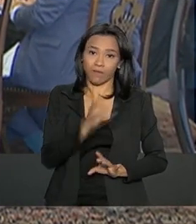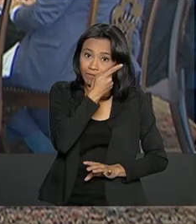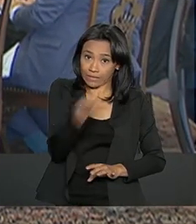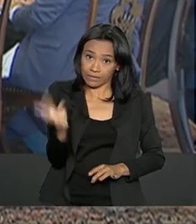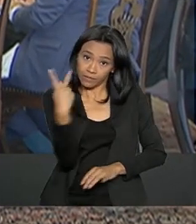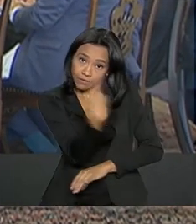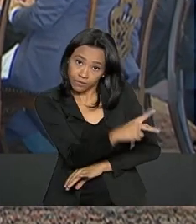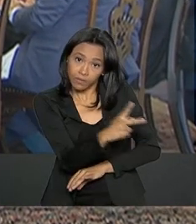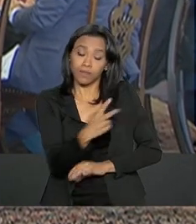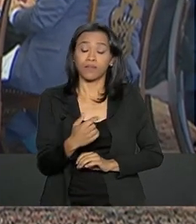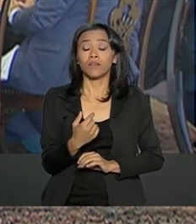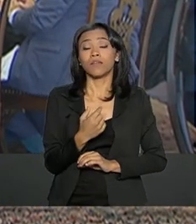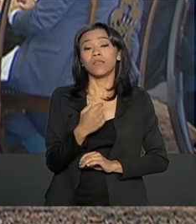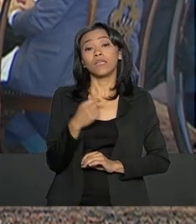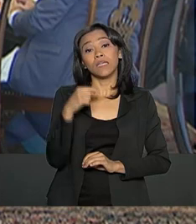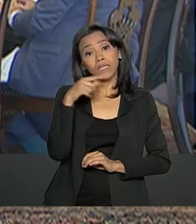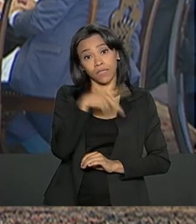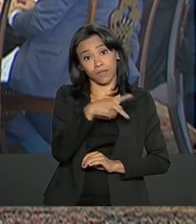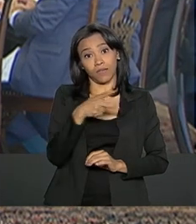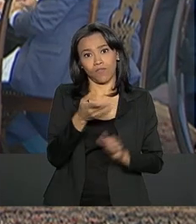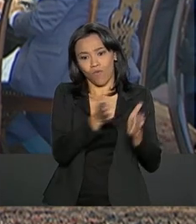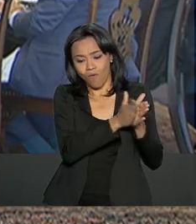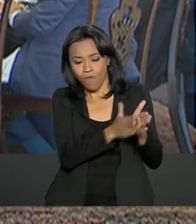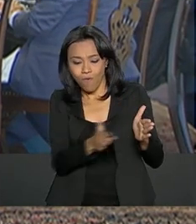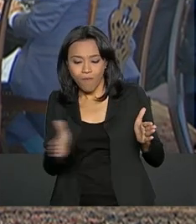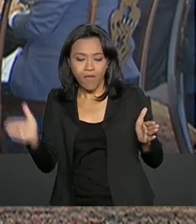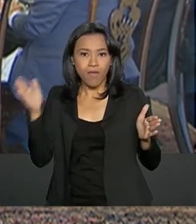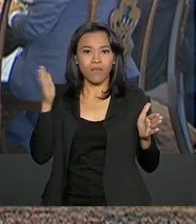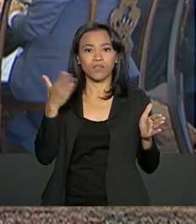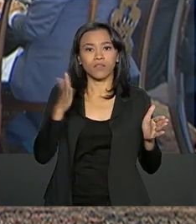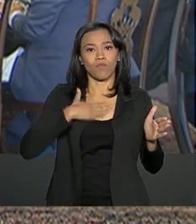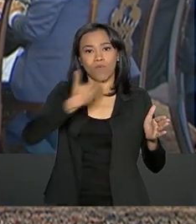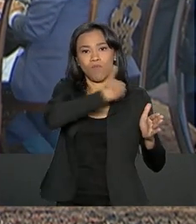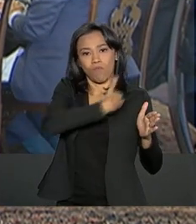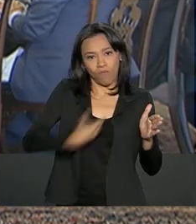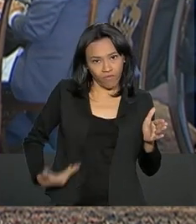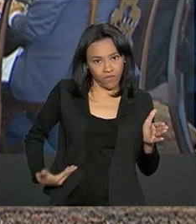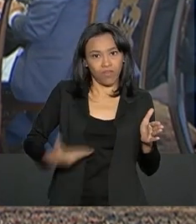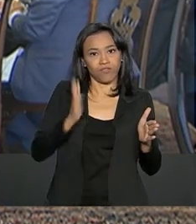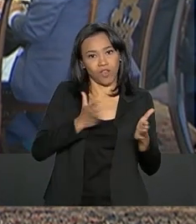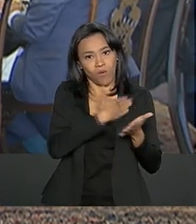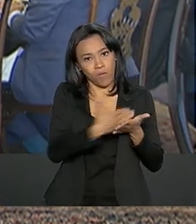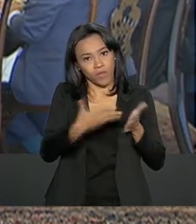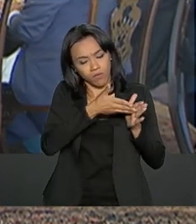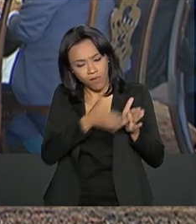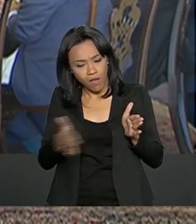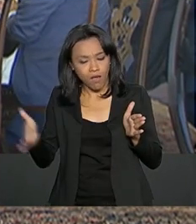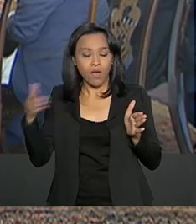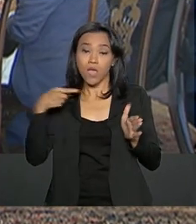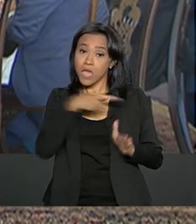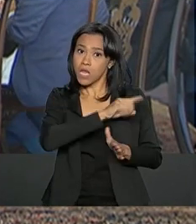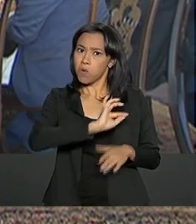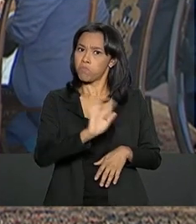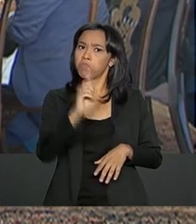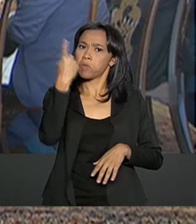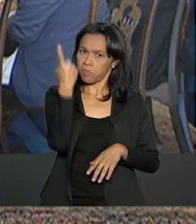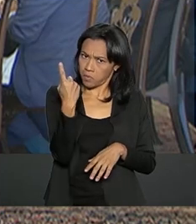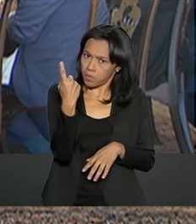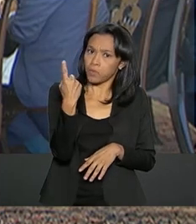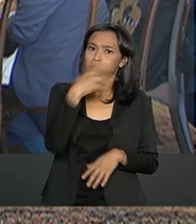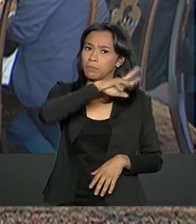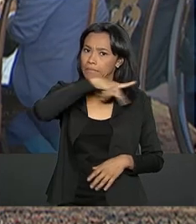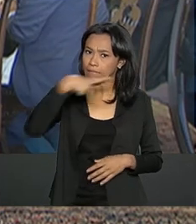que essa presença coincida com esses dias iniciais do nosso governo, na verdade, o presidente Macri é o primeiro dignatário